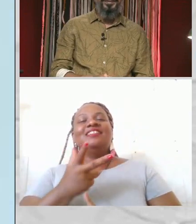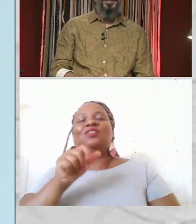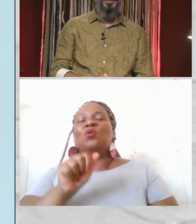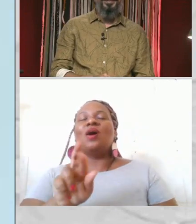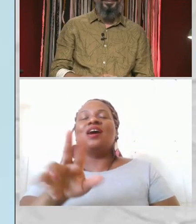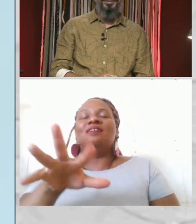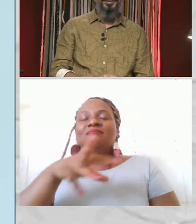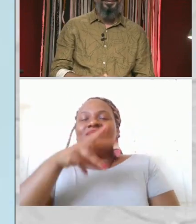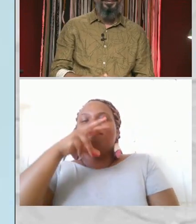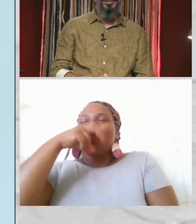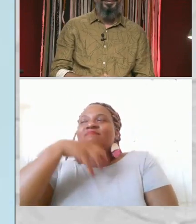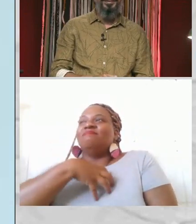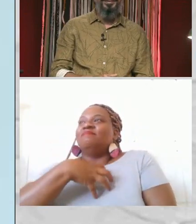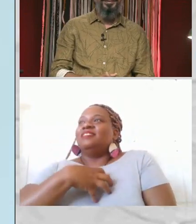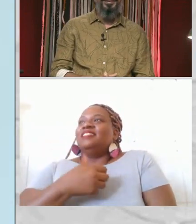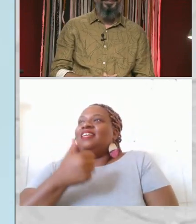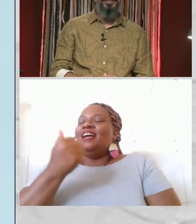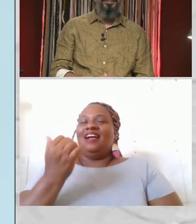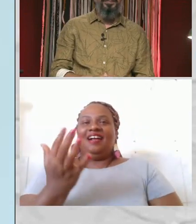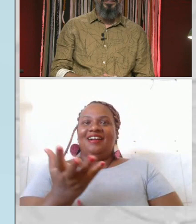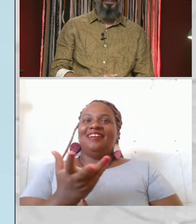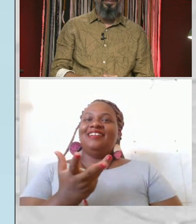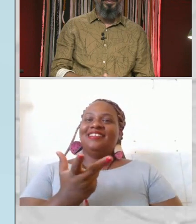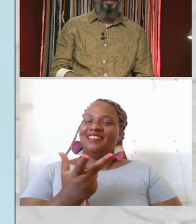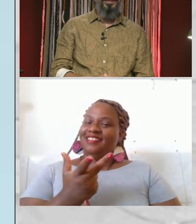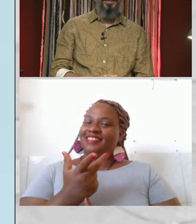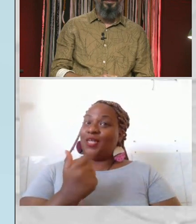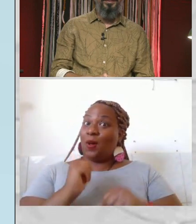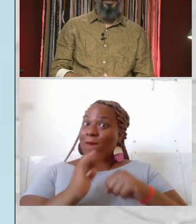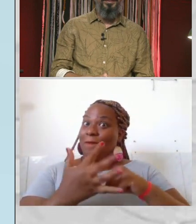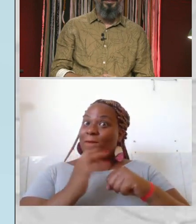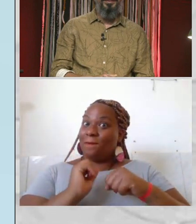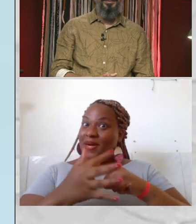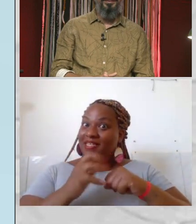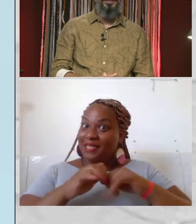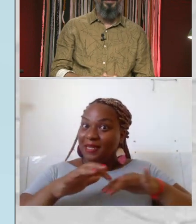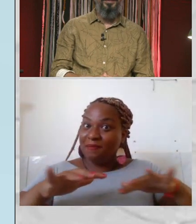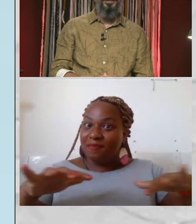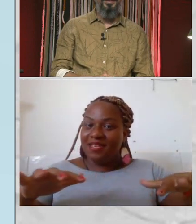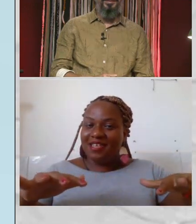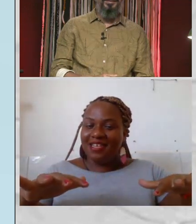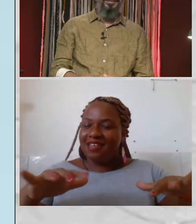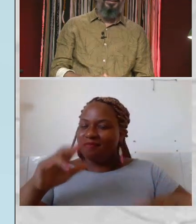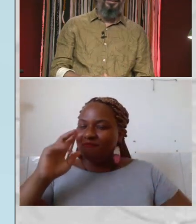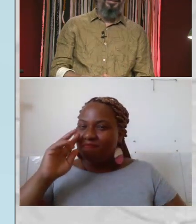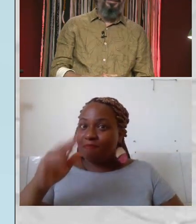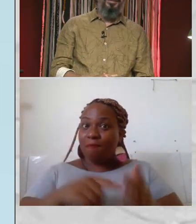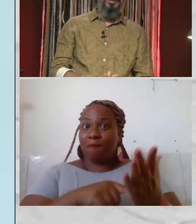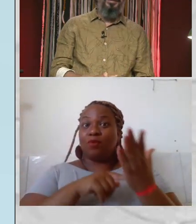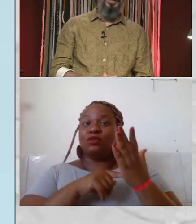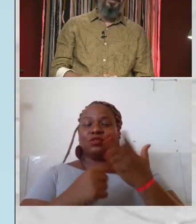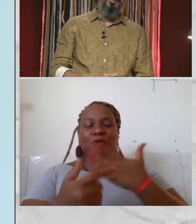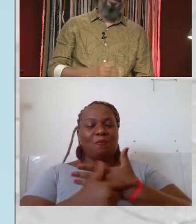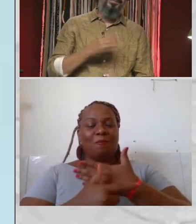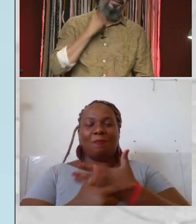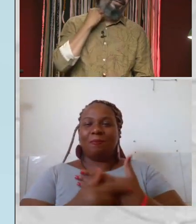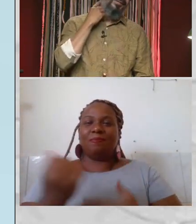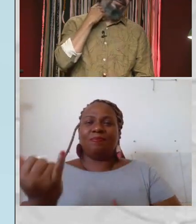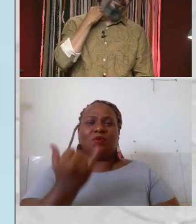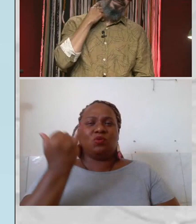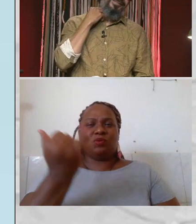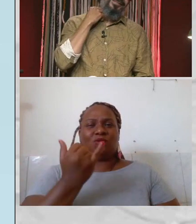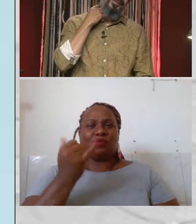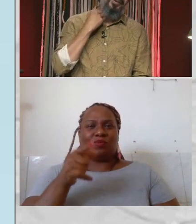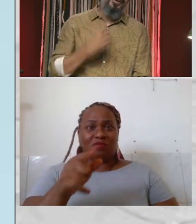eu acho que essa pandemia, uma das coisas que ela nos mostrou é exatamente isso: o papel essencial da arte na vida do ser humano. Não sei se você